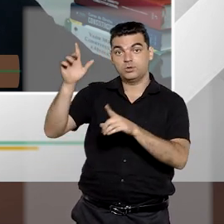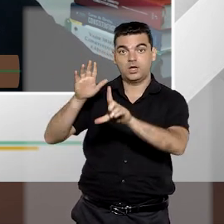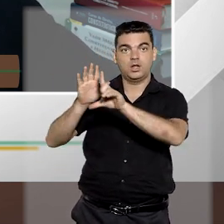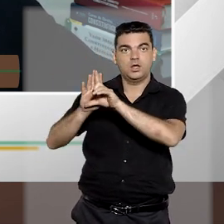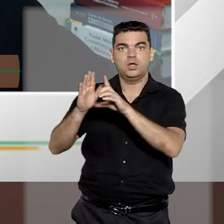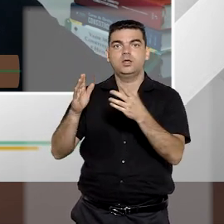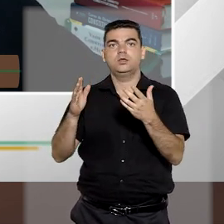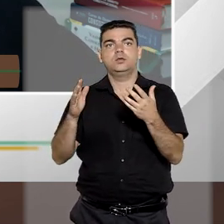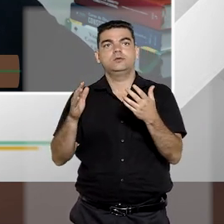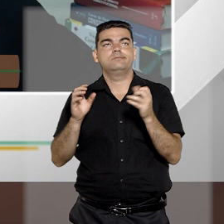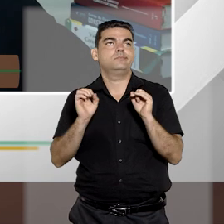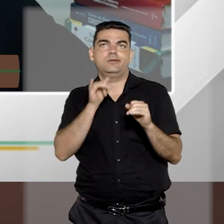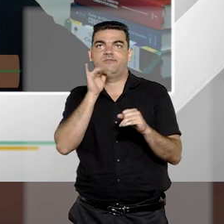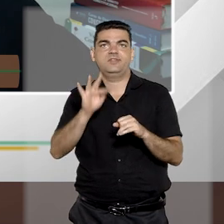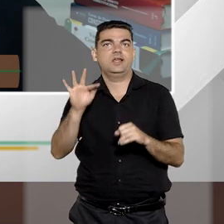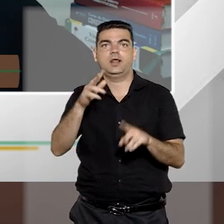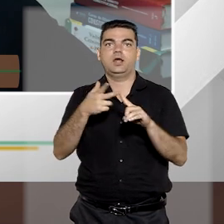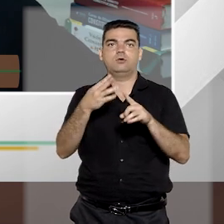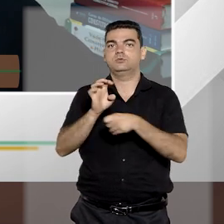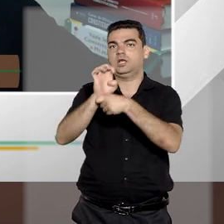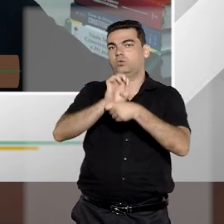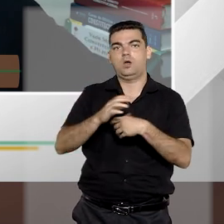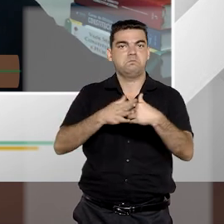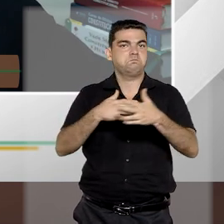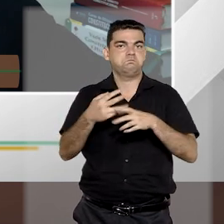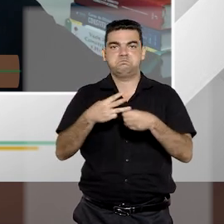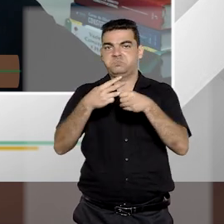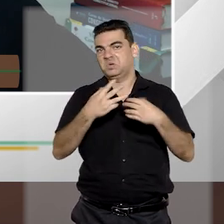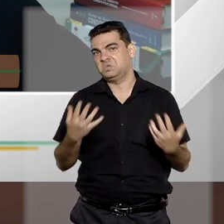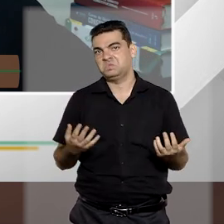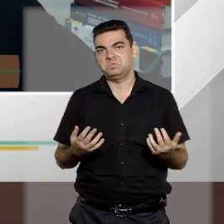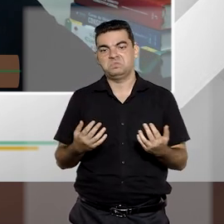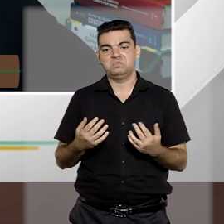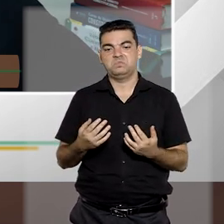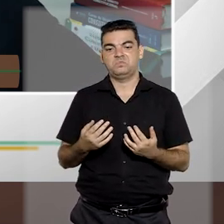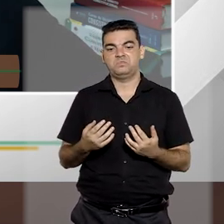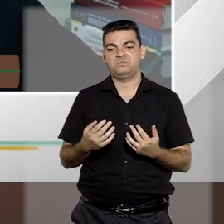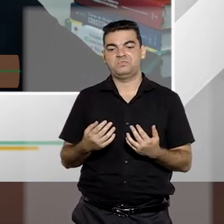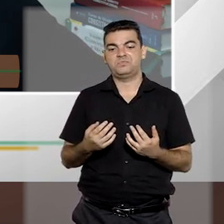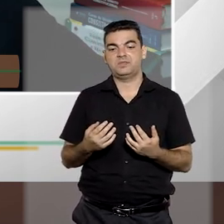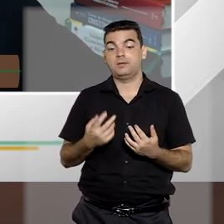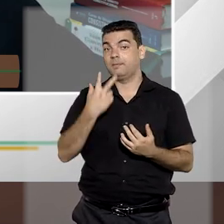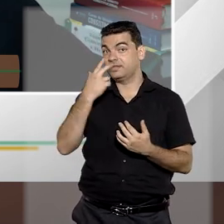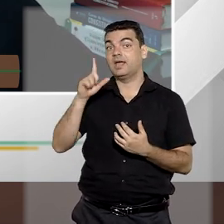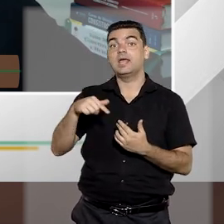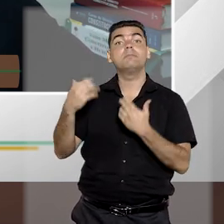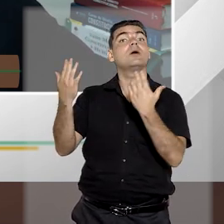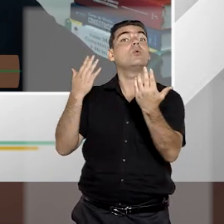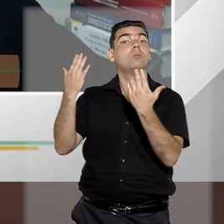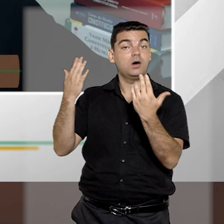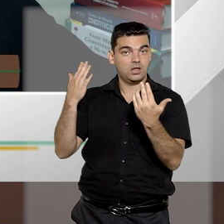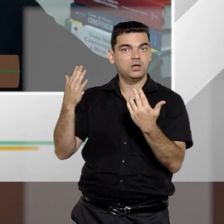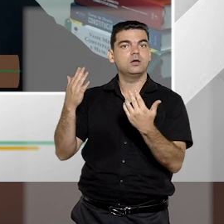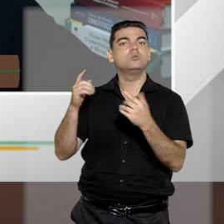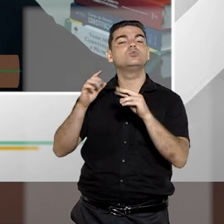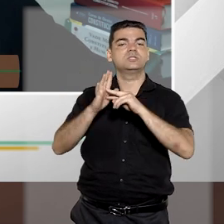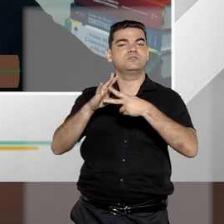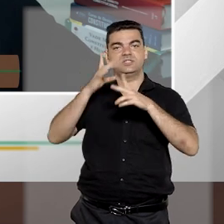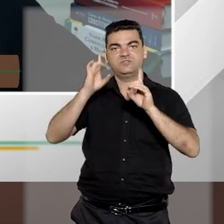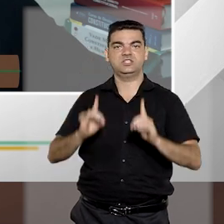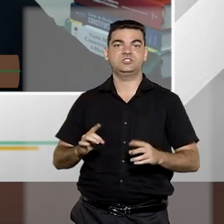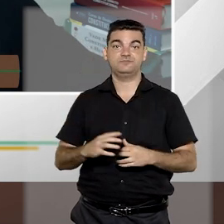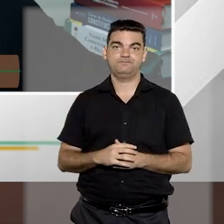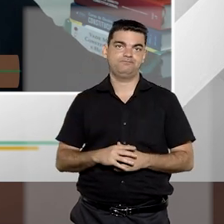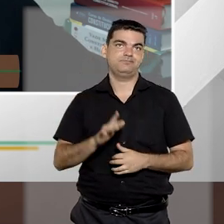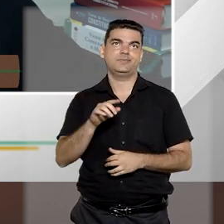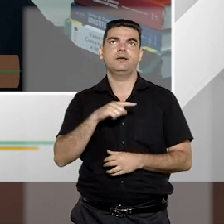norma, seja federal, estadual, municipal, como rol exemplificativo no que tange à deficiência.